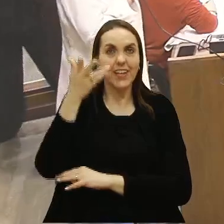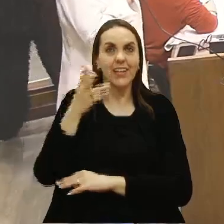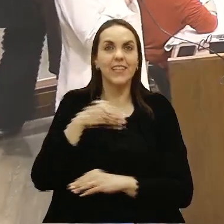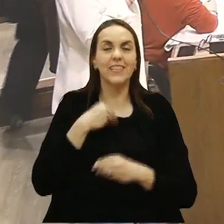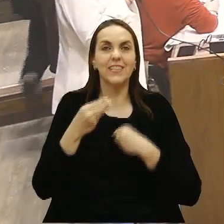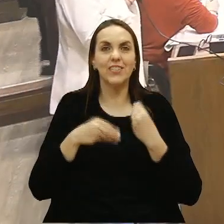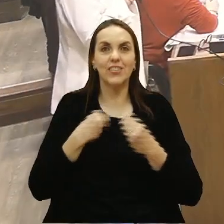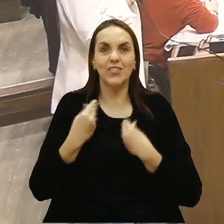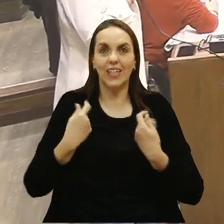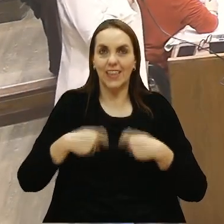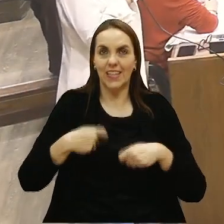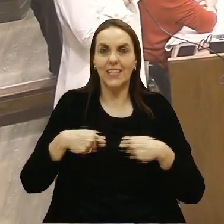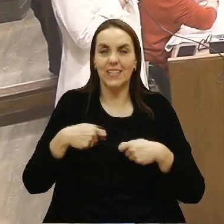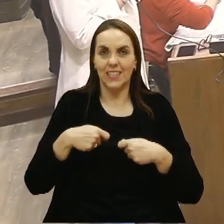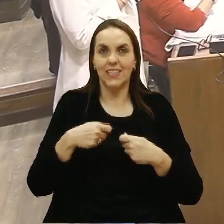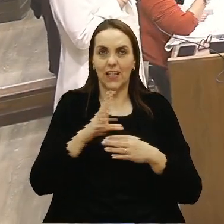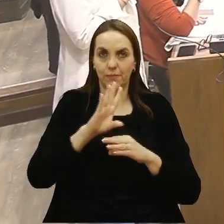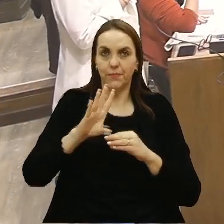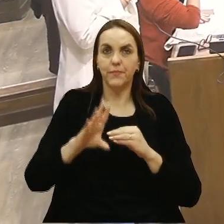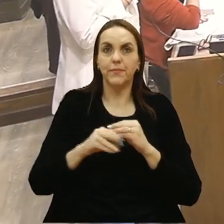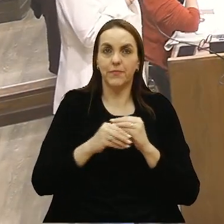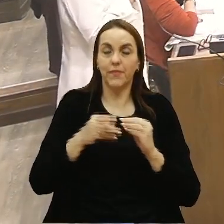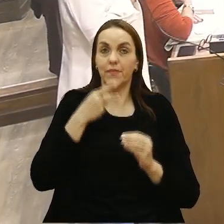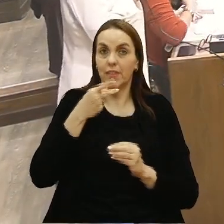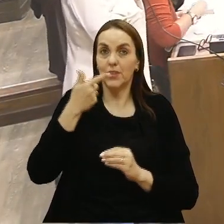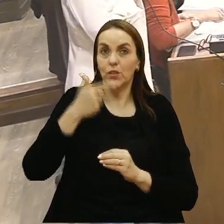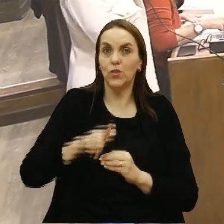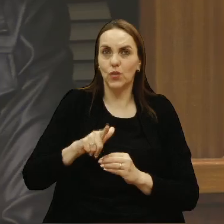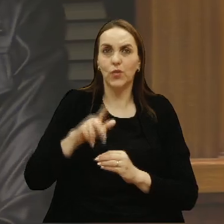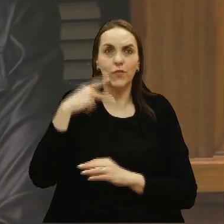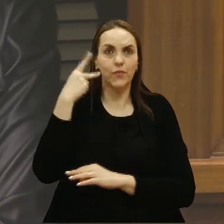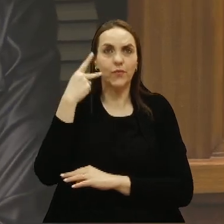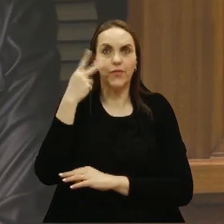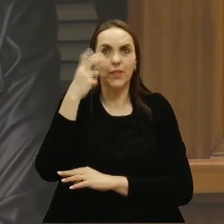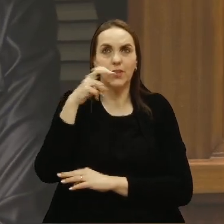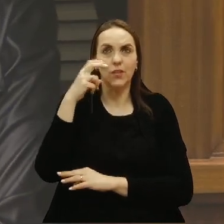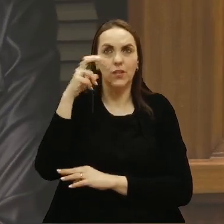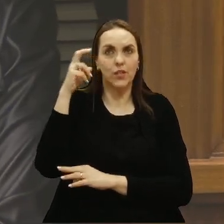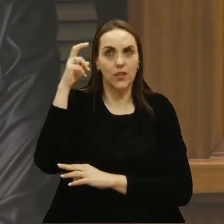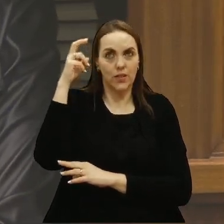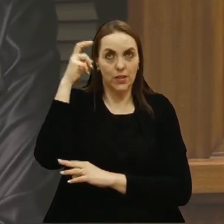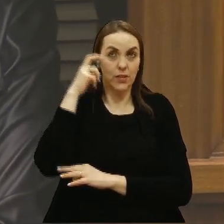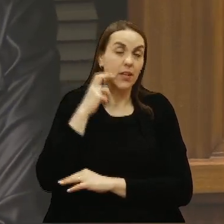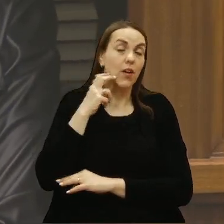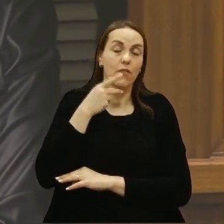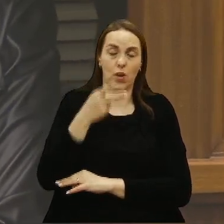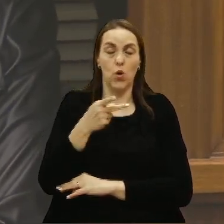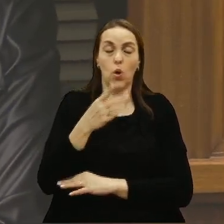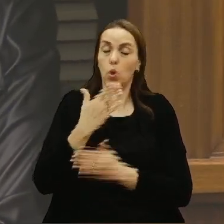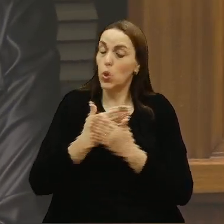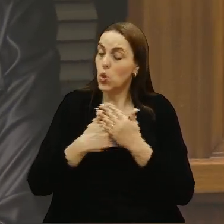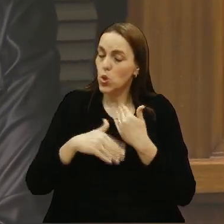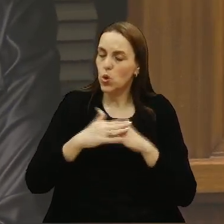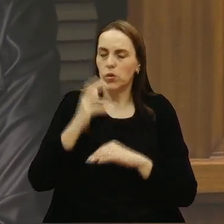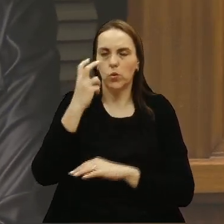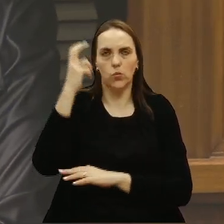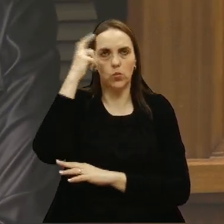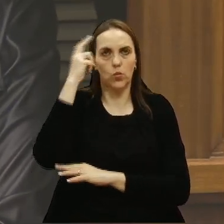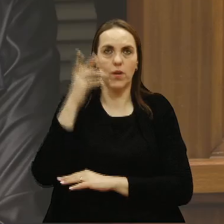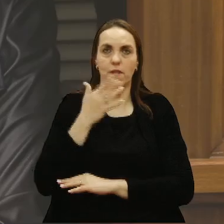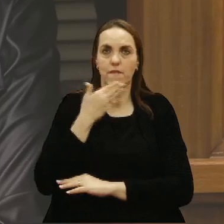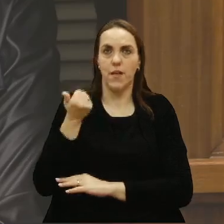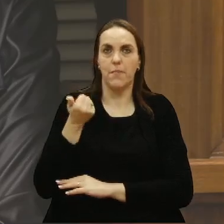a necessidade de reforçar o que o vereador Daniel falou. Toda cultura é válida, toda cultura importa.